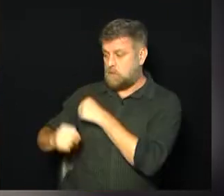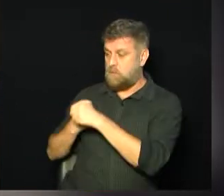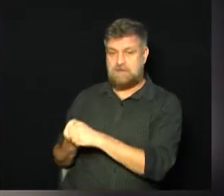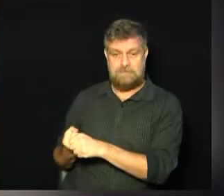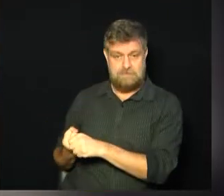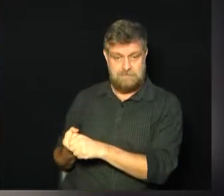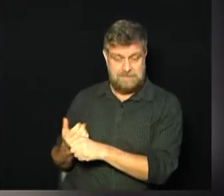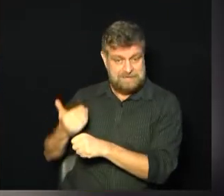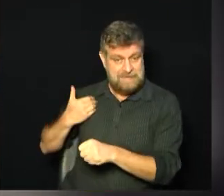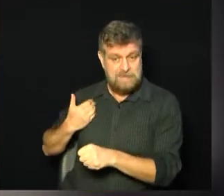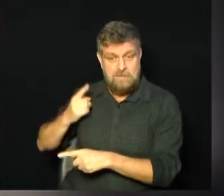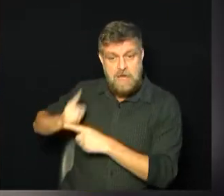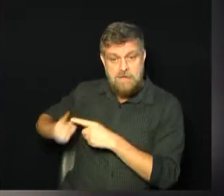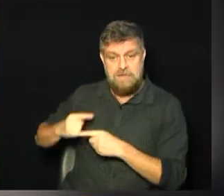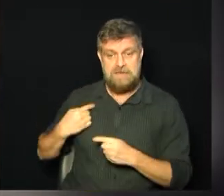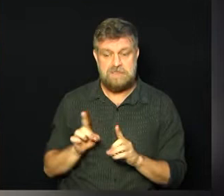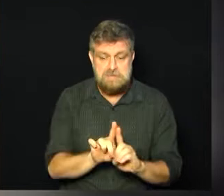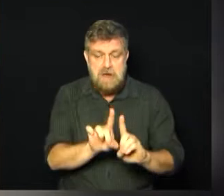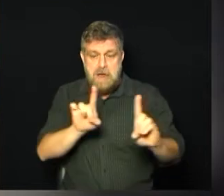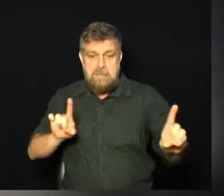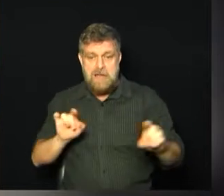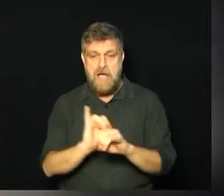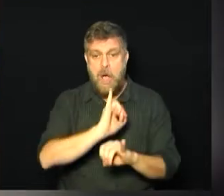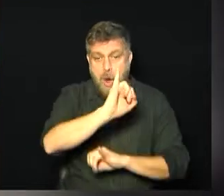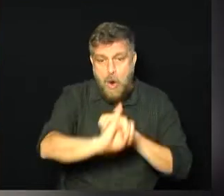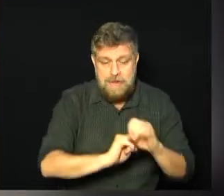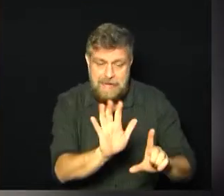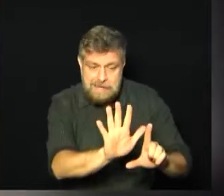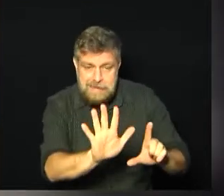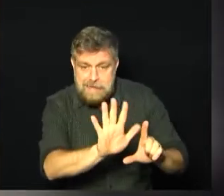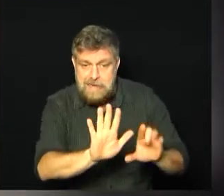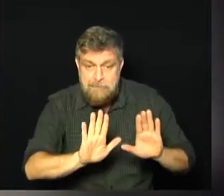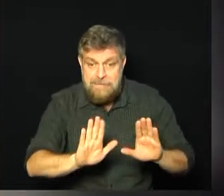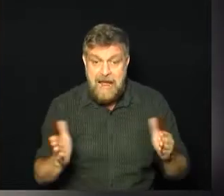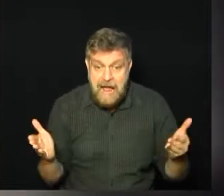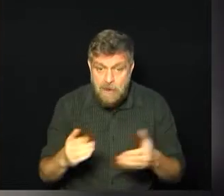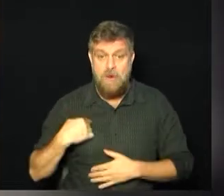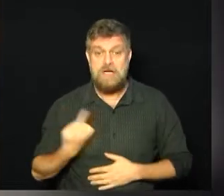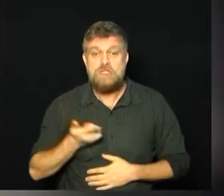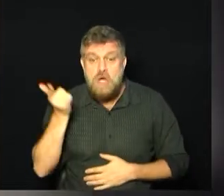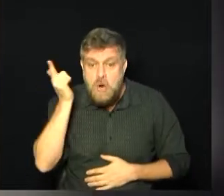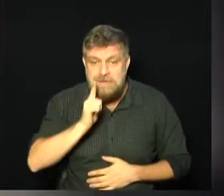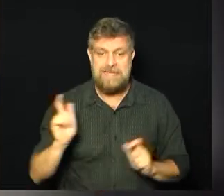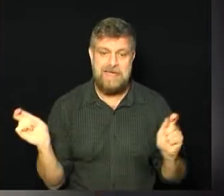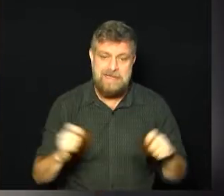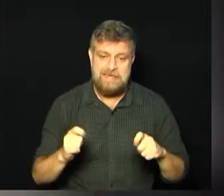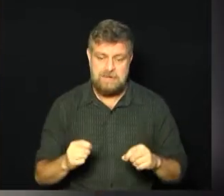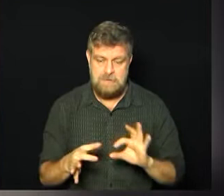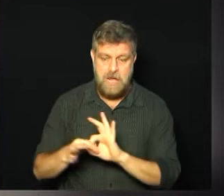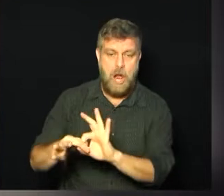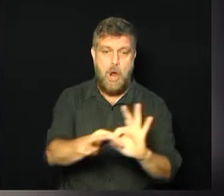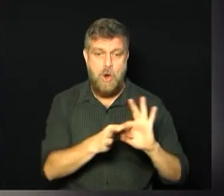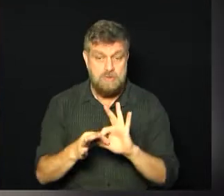passado. Estávamos todos distantes, talvez online ou não, mas nós podemos ter essa possibilidade. Então, é muito